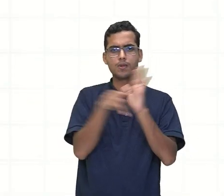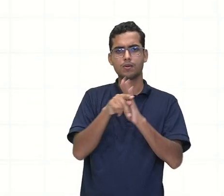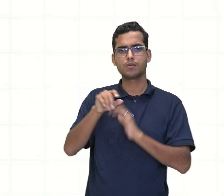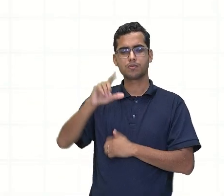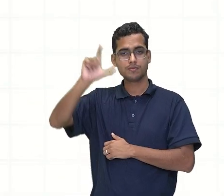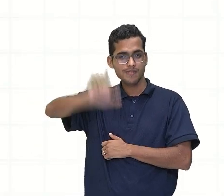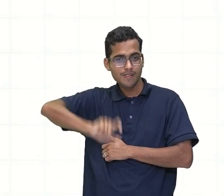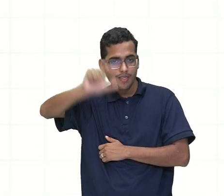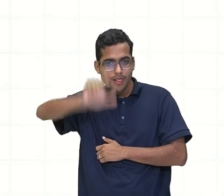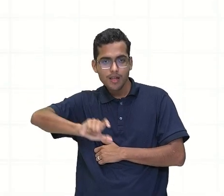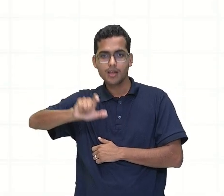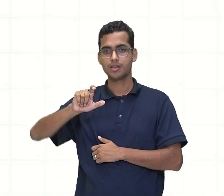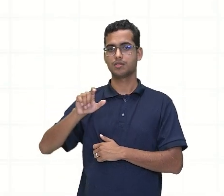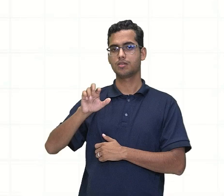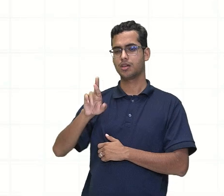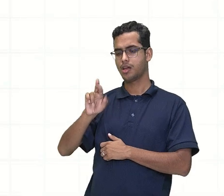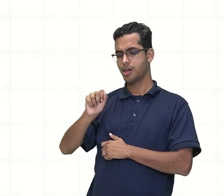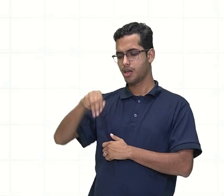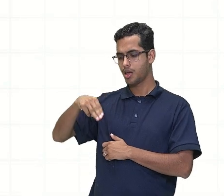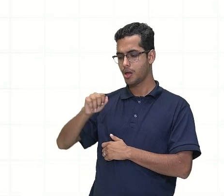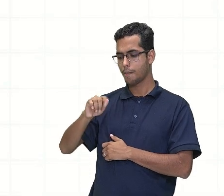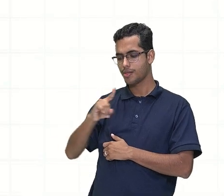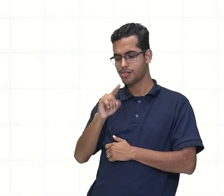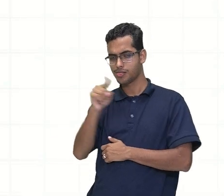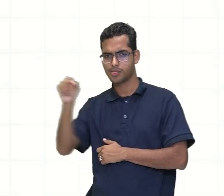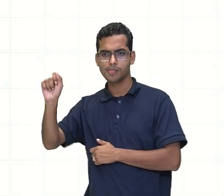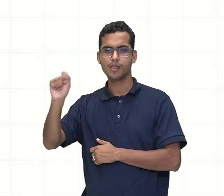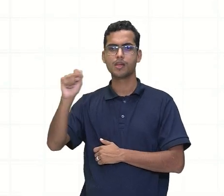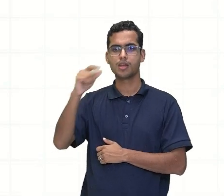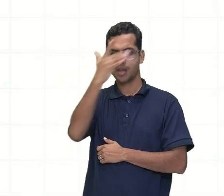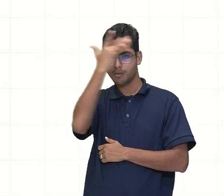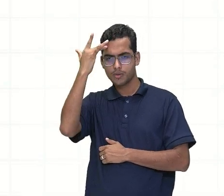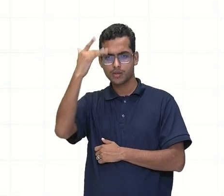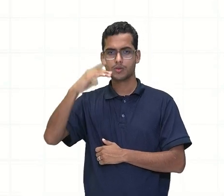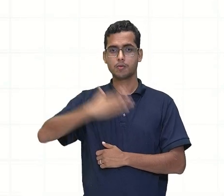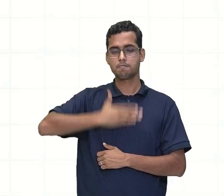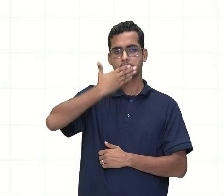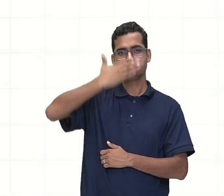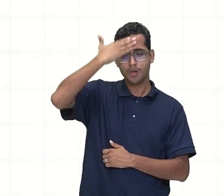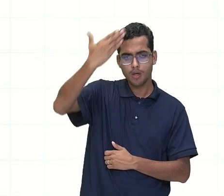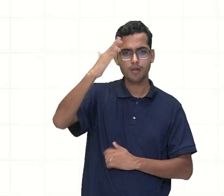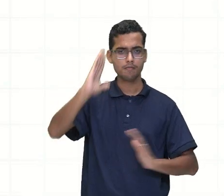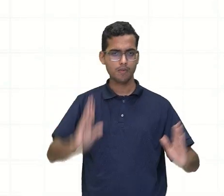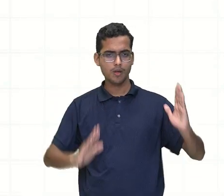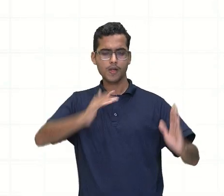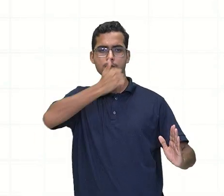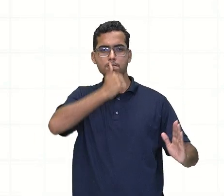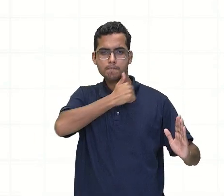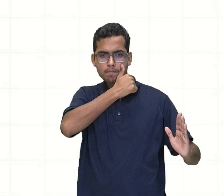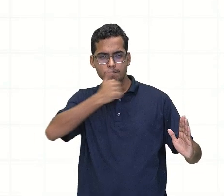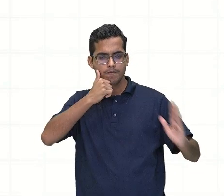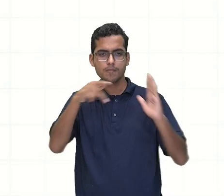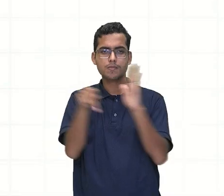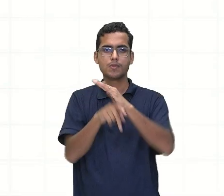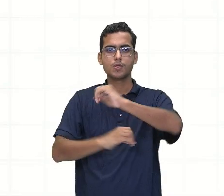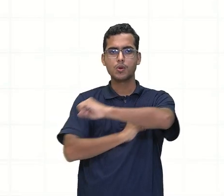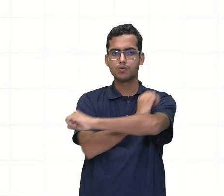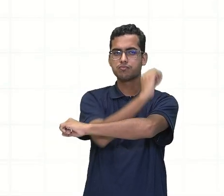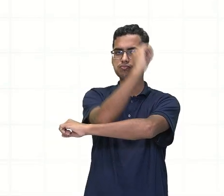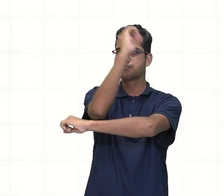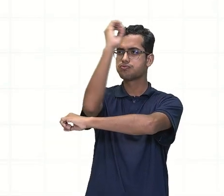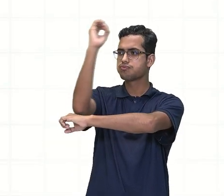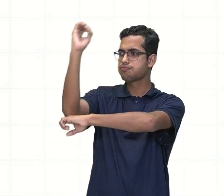né? O muçulmano, quando ele promove o jejum, ele é do nascer do sol até pôr do sol, ele não pode tomar